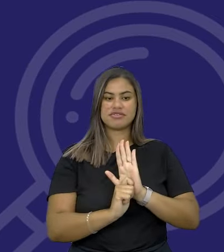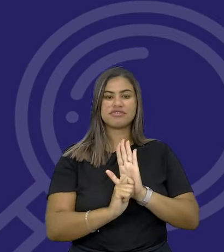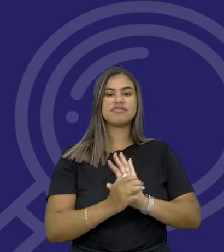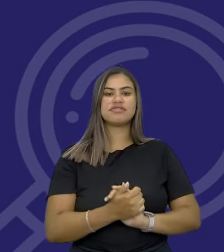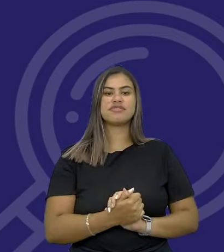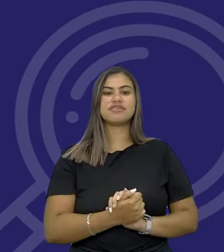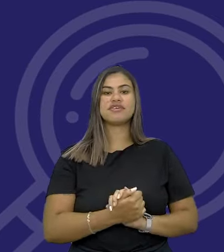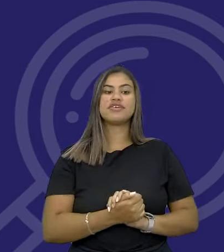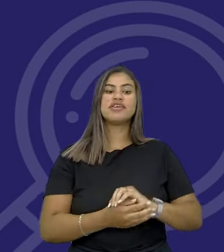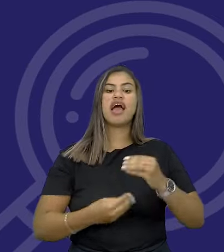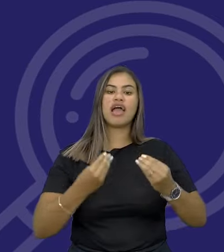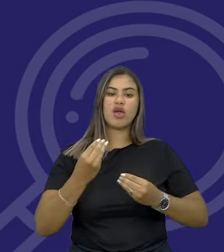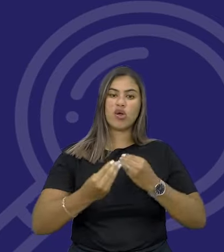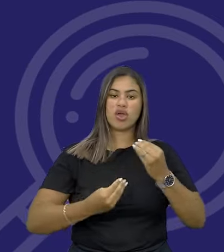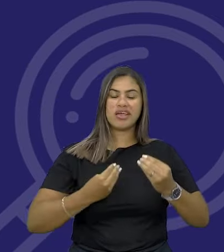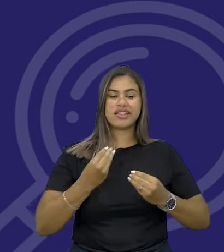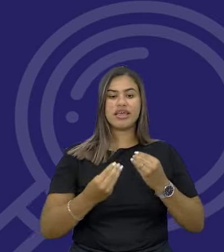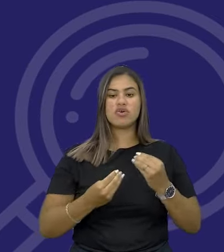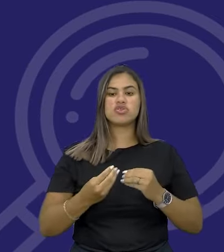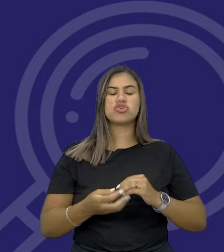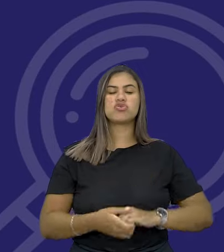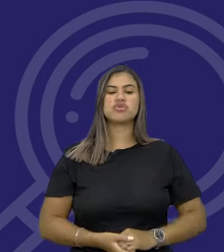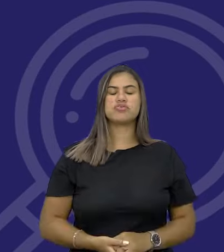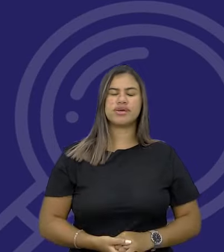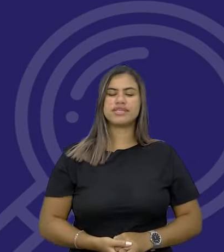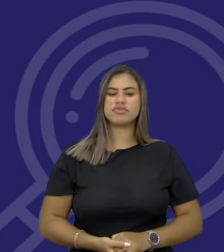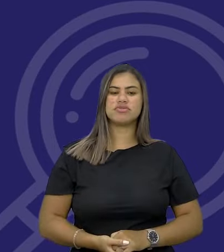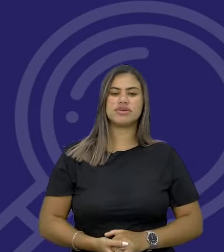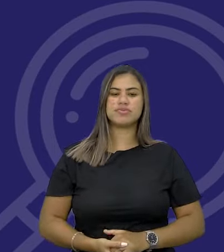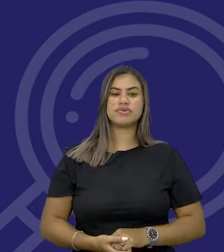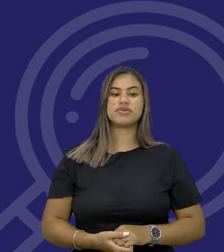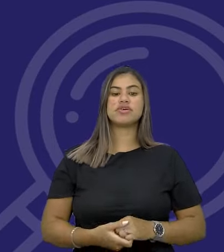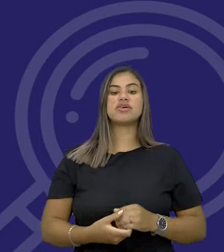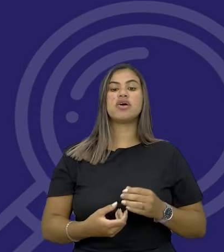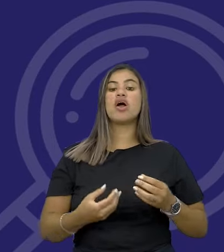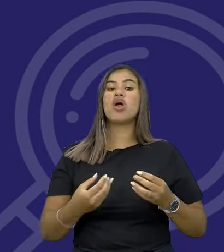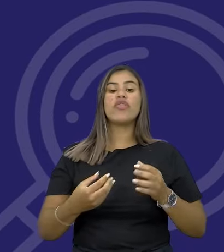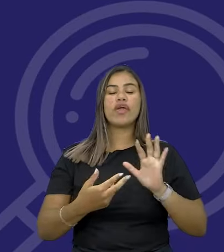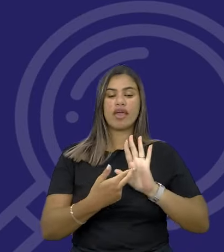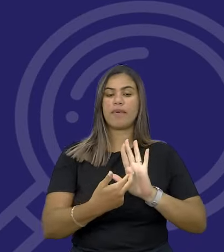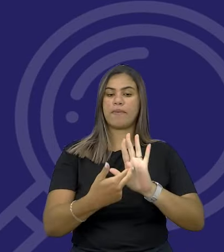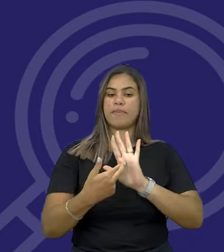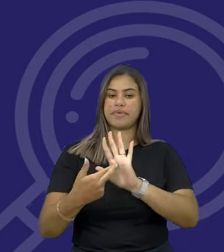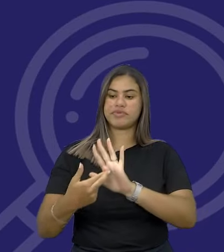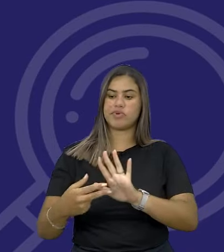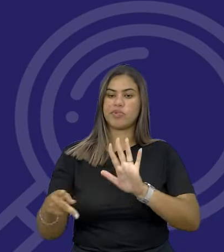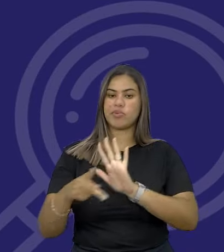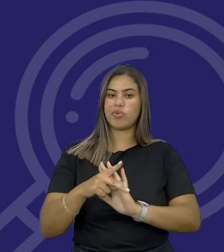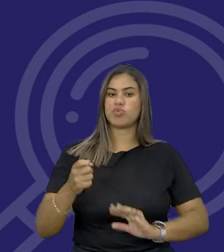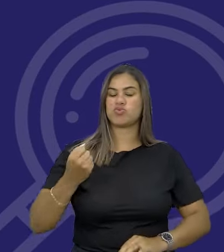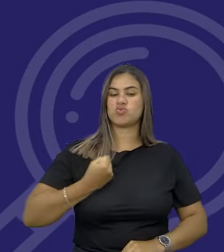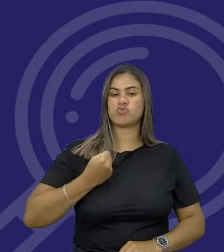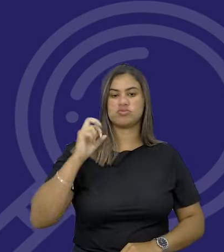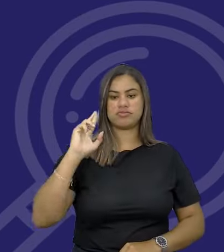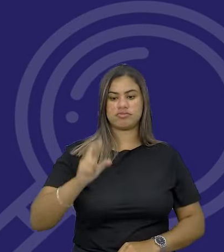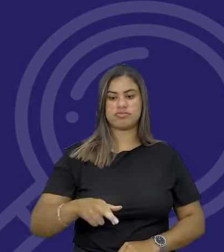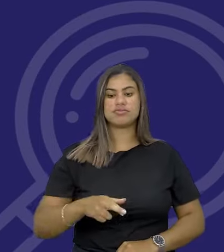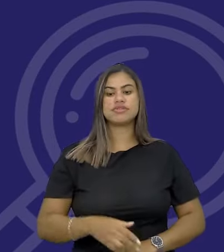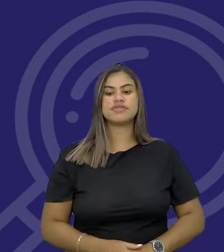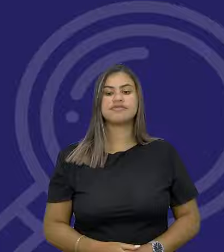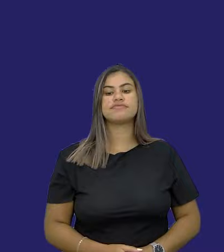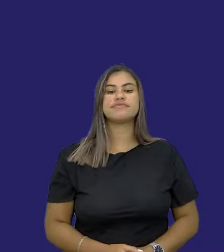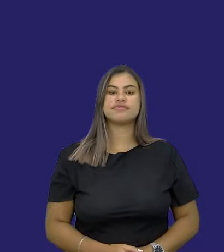fração equivalente e as diferentes formas de representação de um número racional.